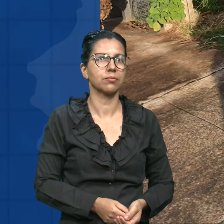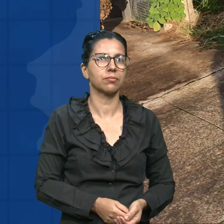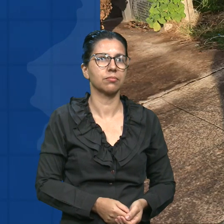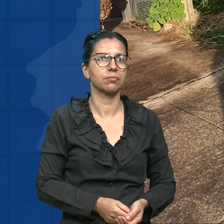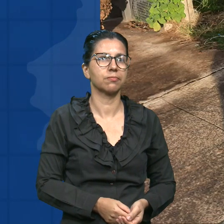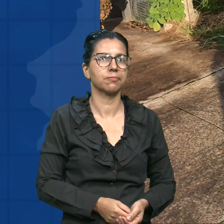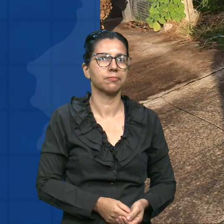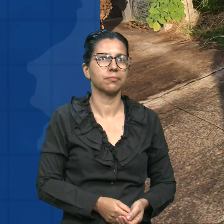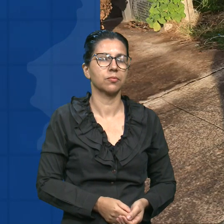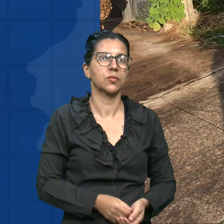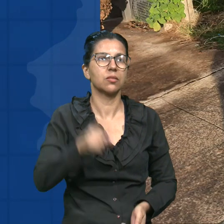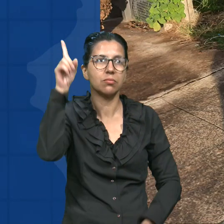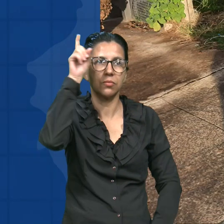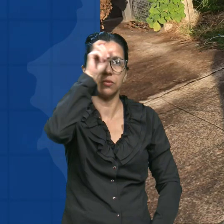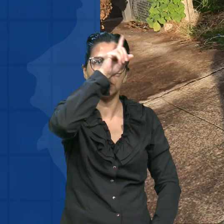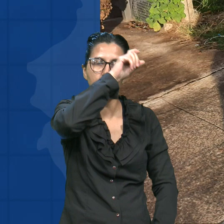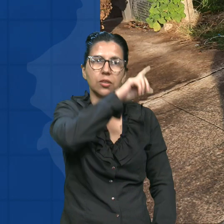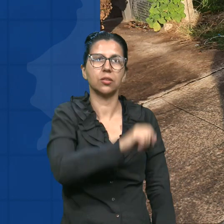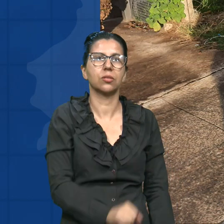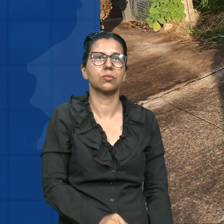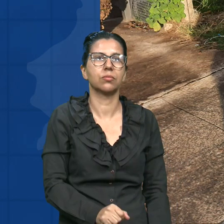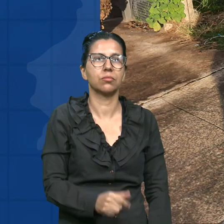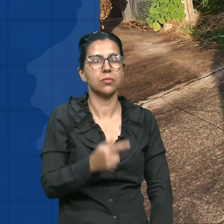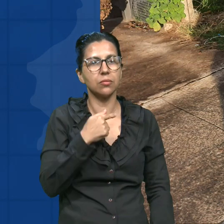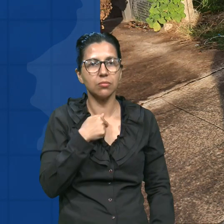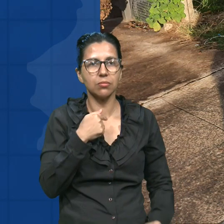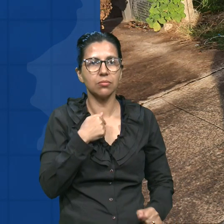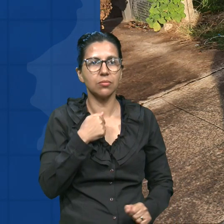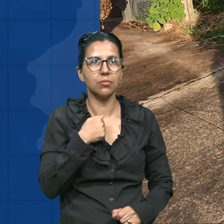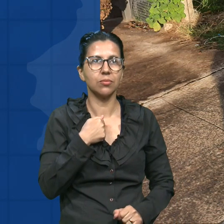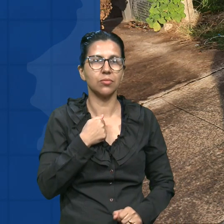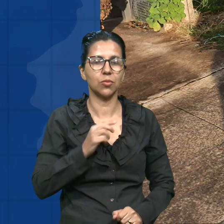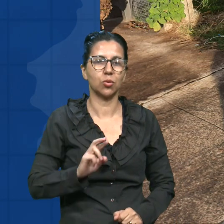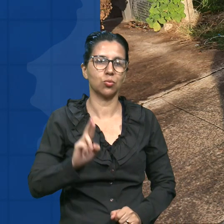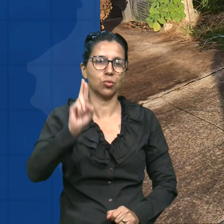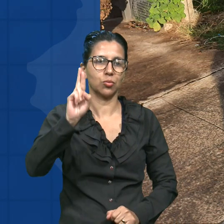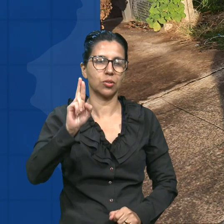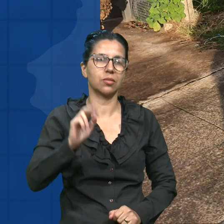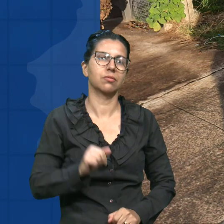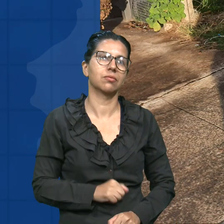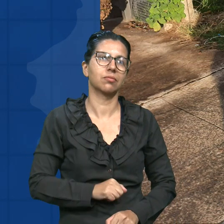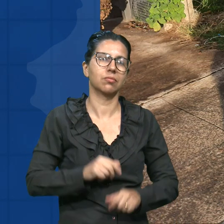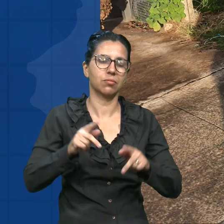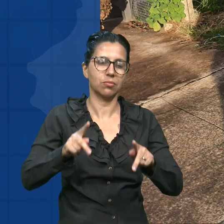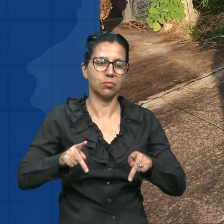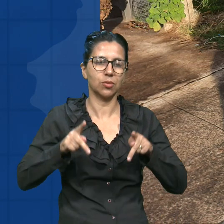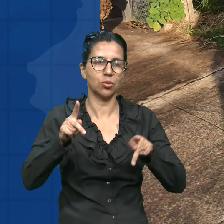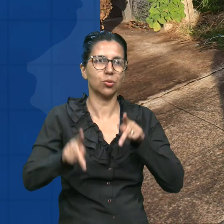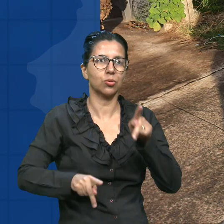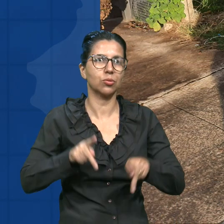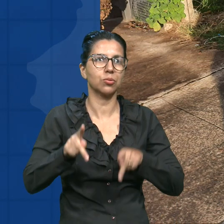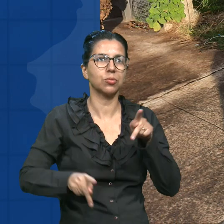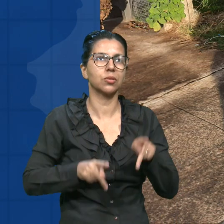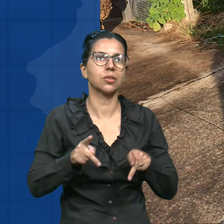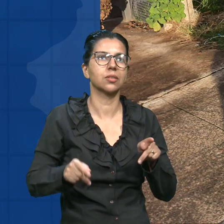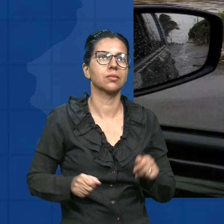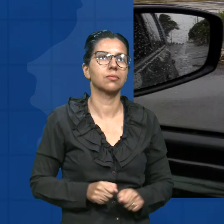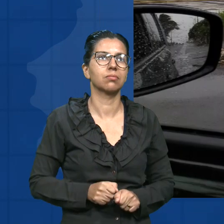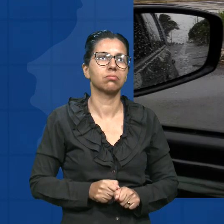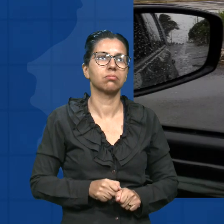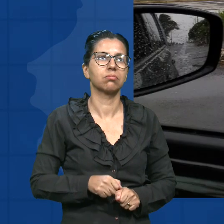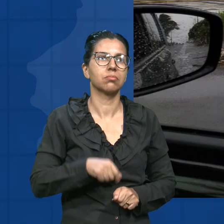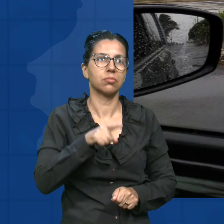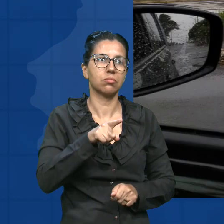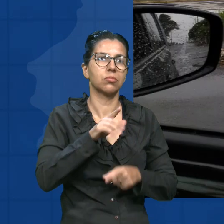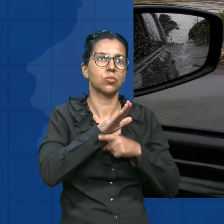esses munícipes. Então, como representante do povo, é meu dever assegurar os serviços públicos que atendam às necessidades básicas